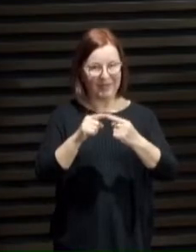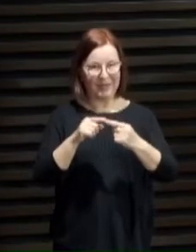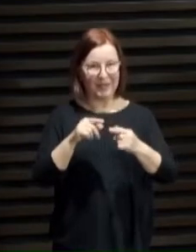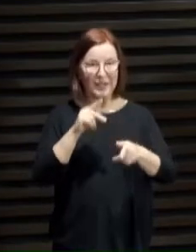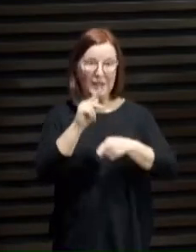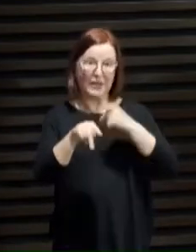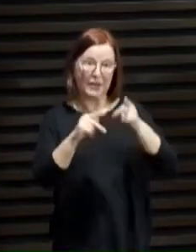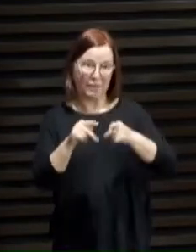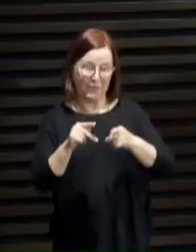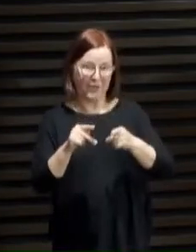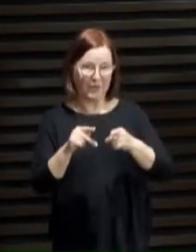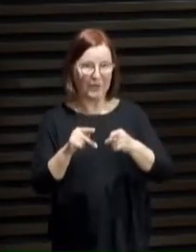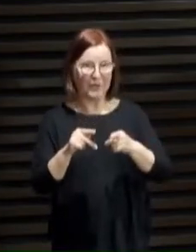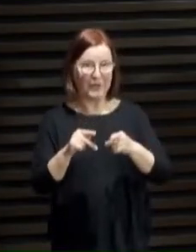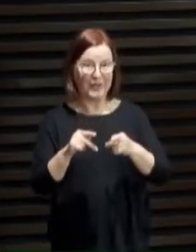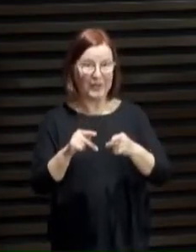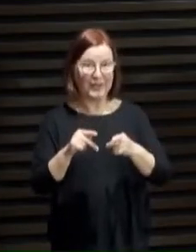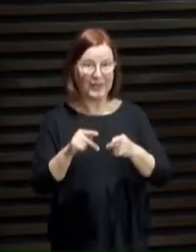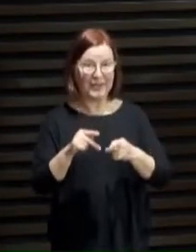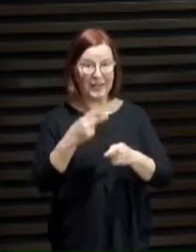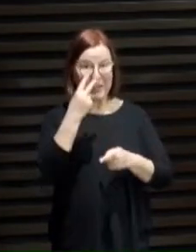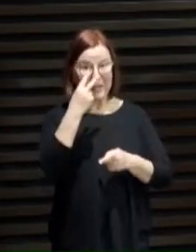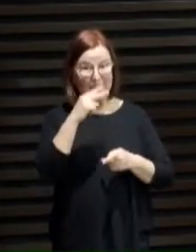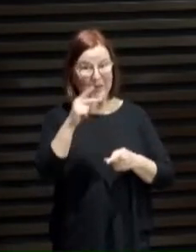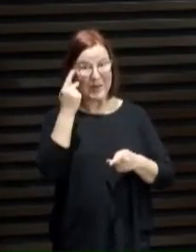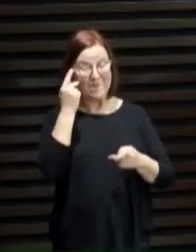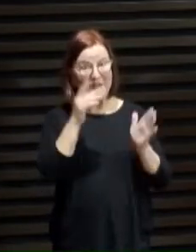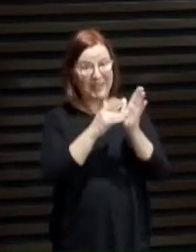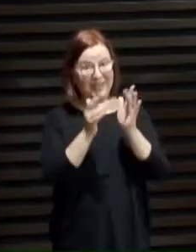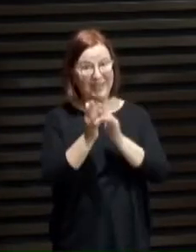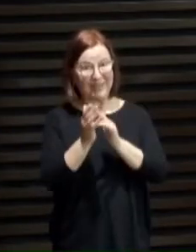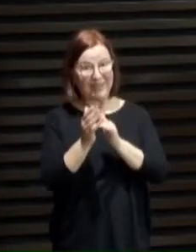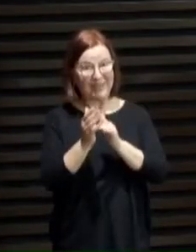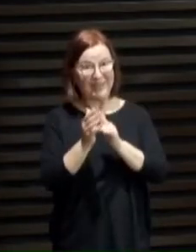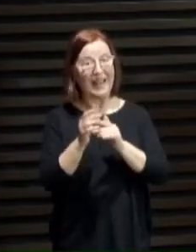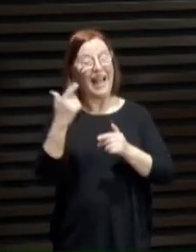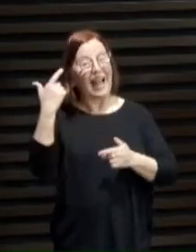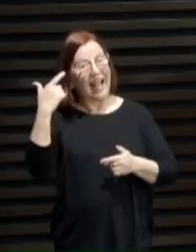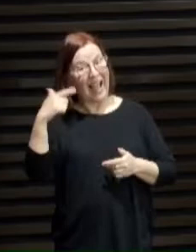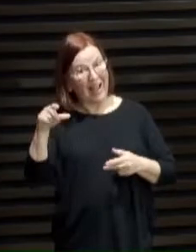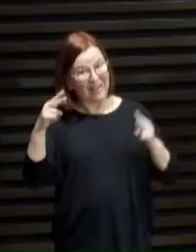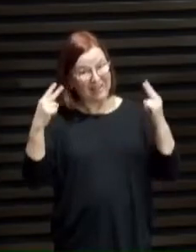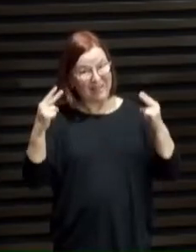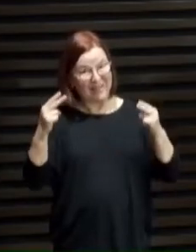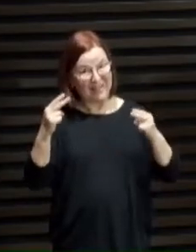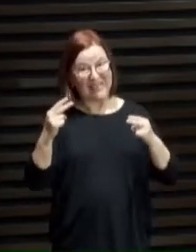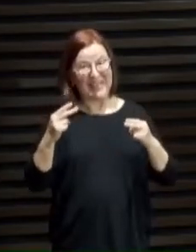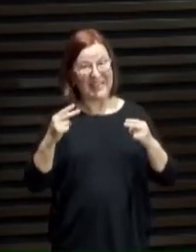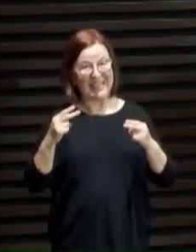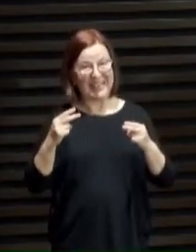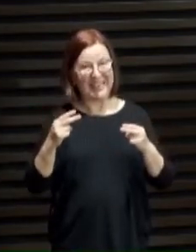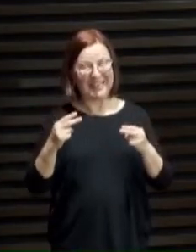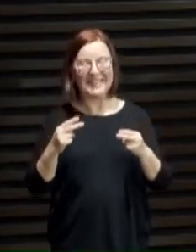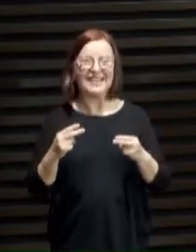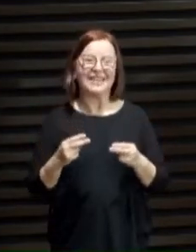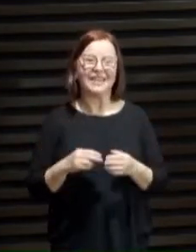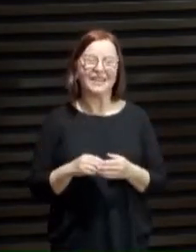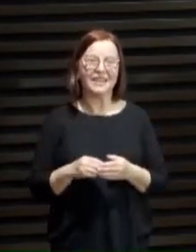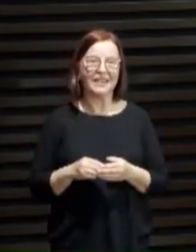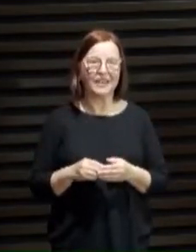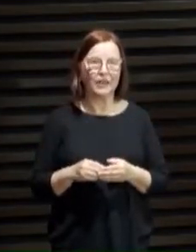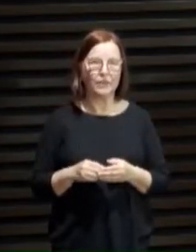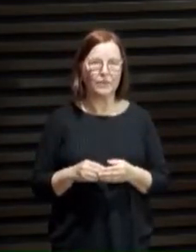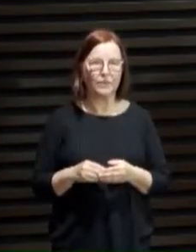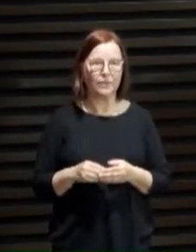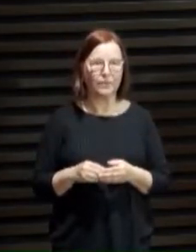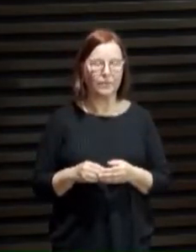angústia: pelo reino de Deus, e tendo Ele em primeiro lugar. Como isso, Jonas? A